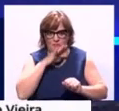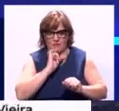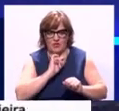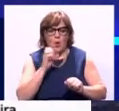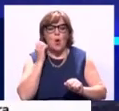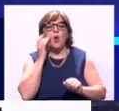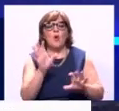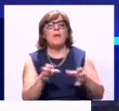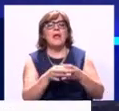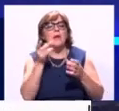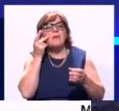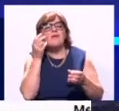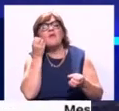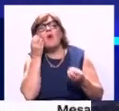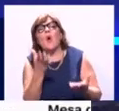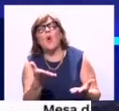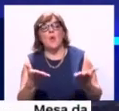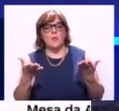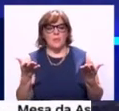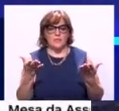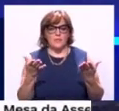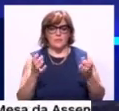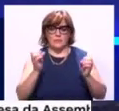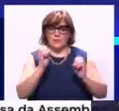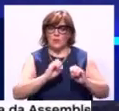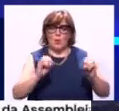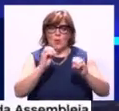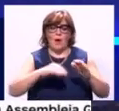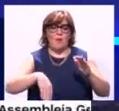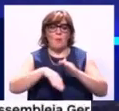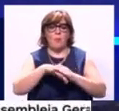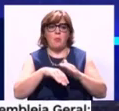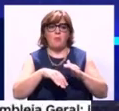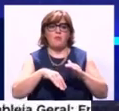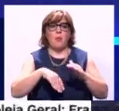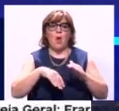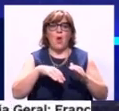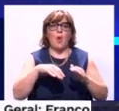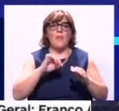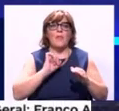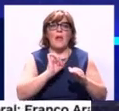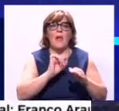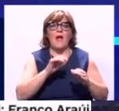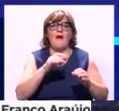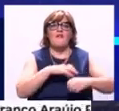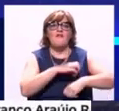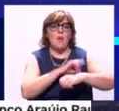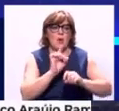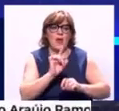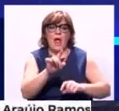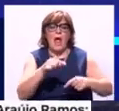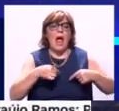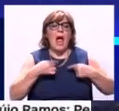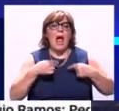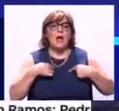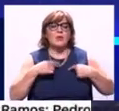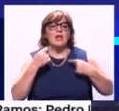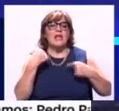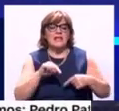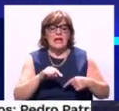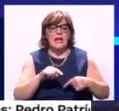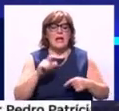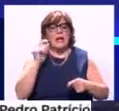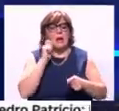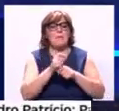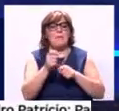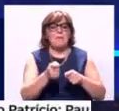Como é que essa equipa vive? Não há o Futebol Clube de Valongo. Está a ver? Autossustentável. Vive com sponsorização.